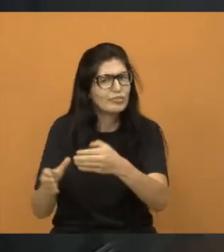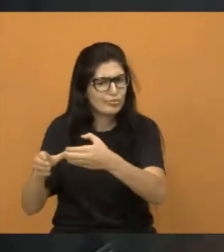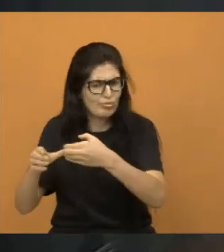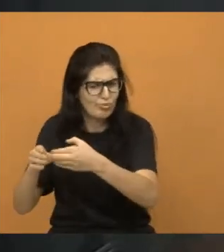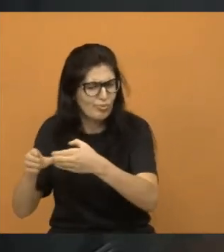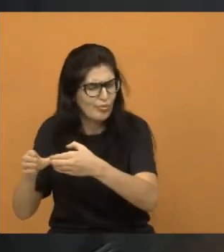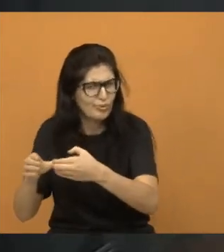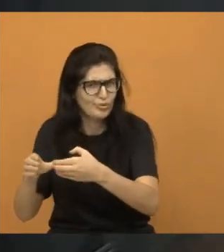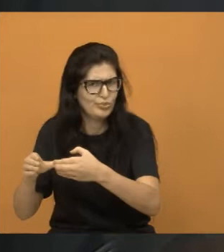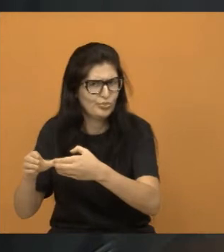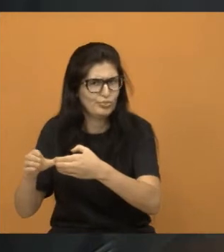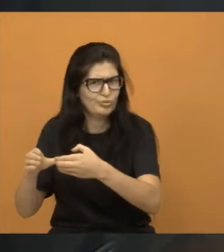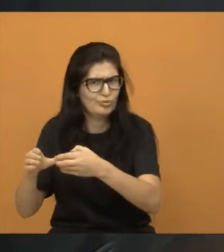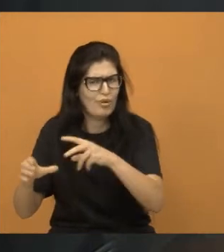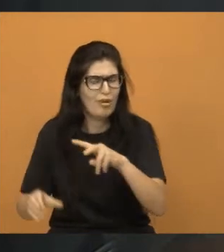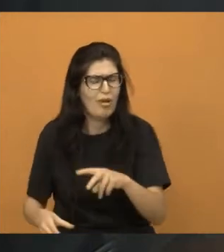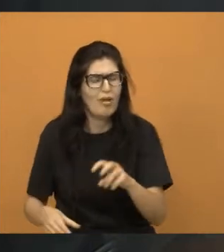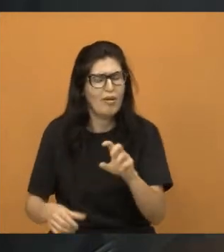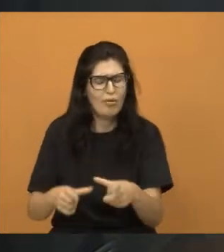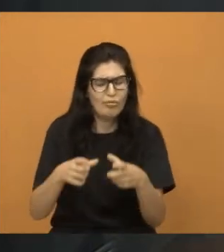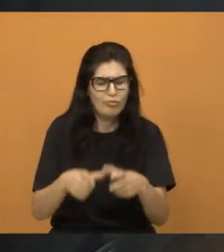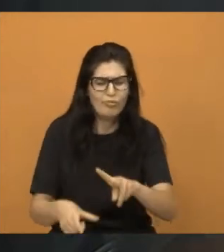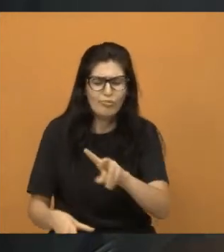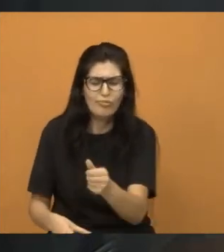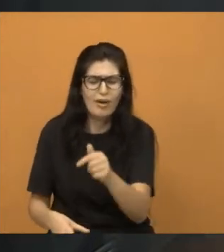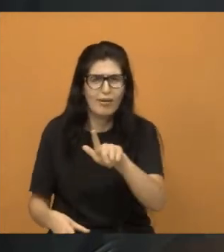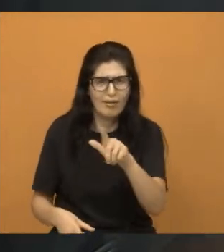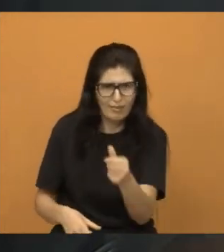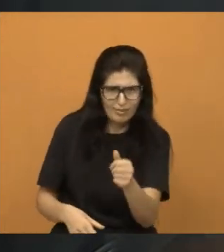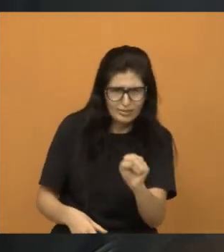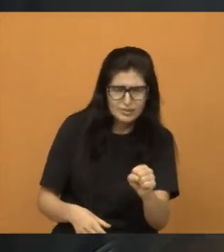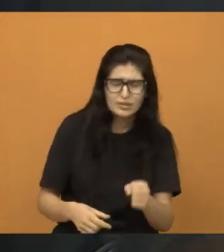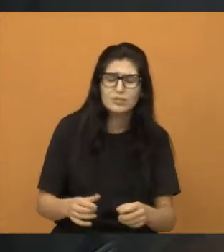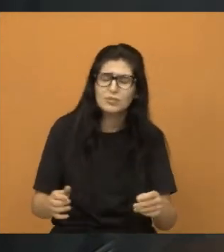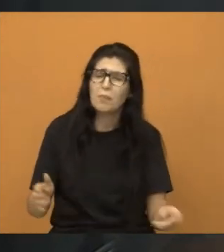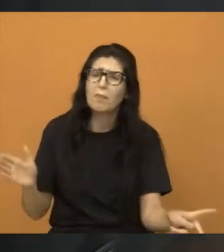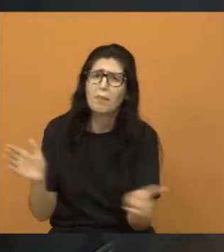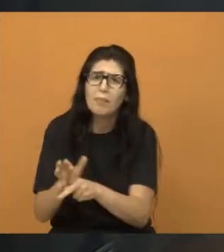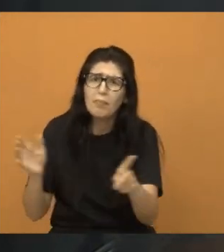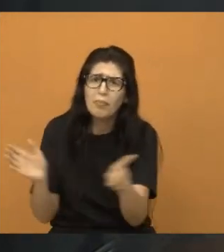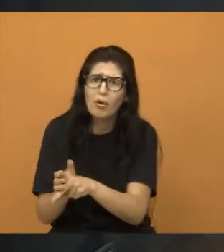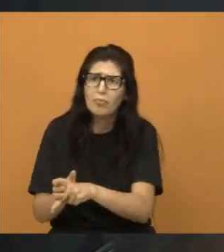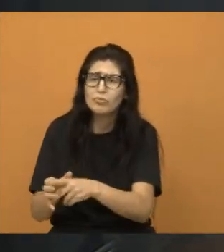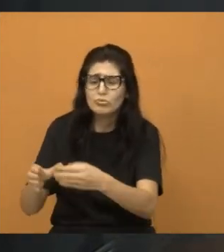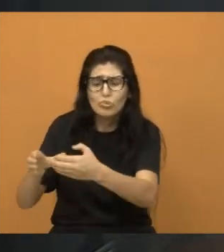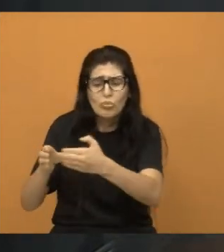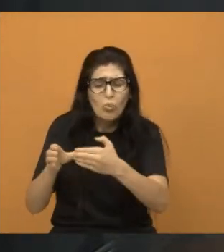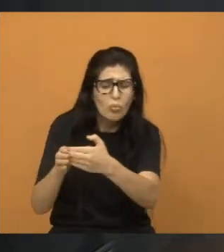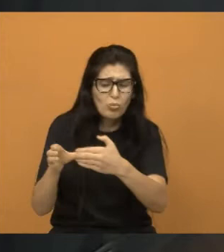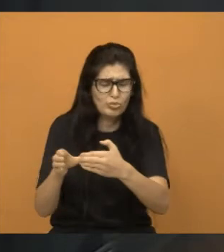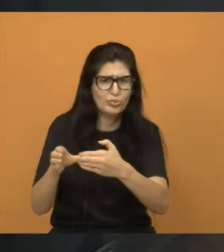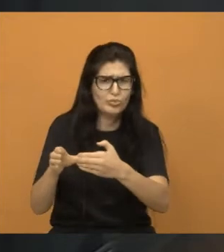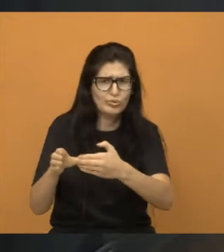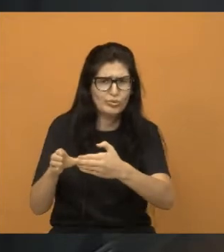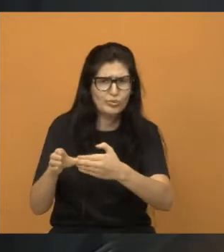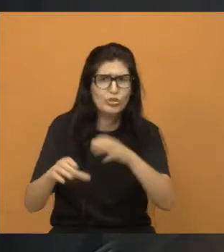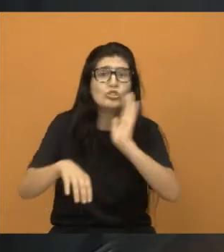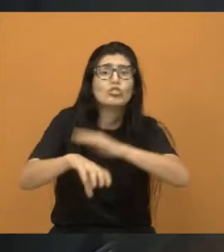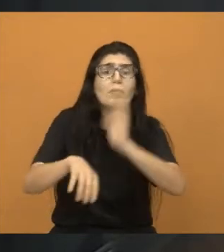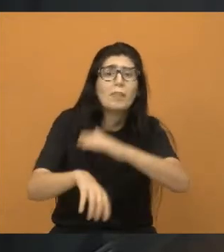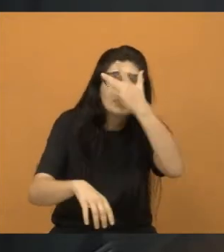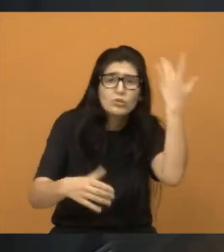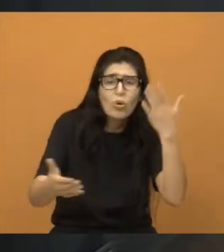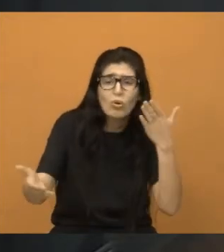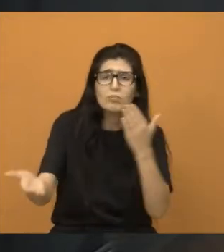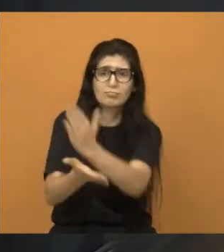para concurso, o pessoal vai ser formado, especializado. A demanda está crescendo, estamos precisando de